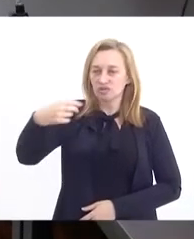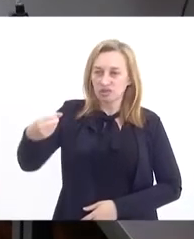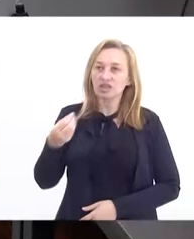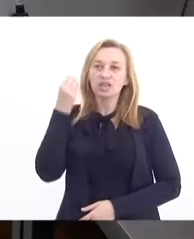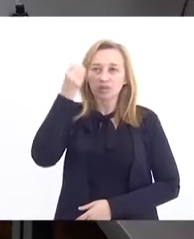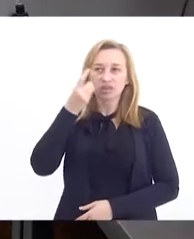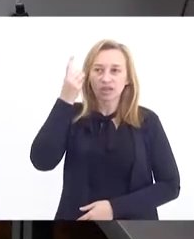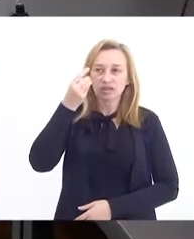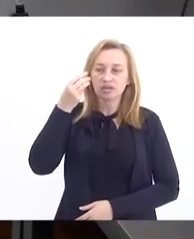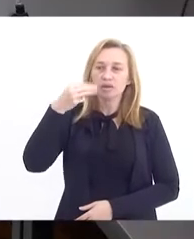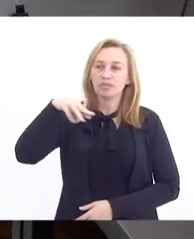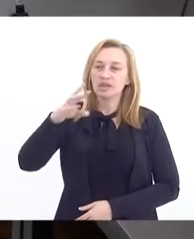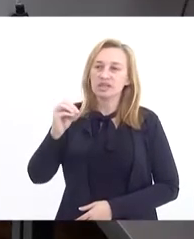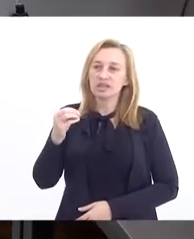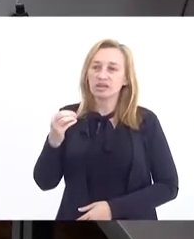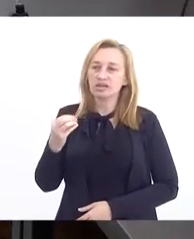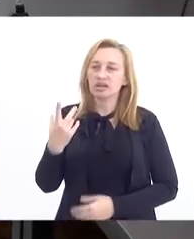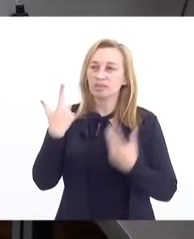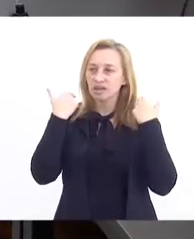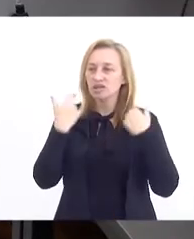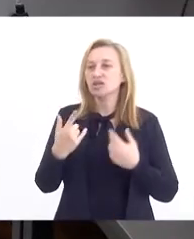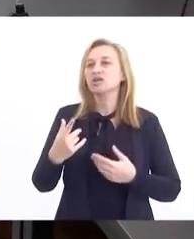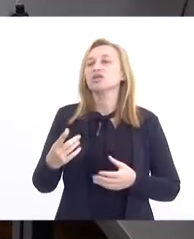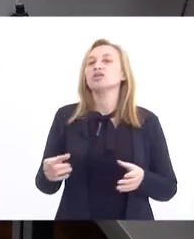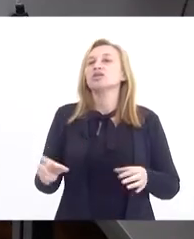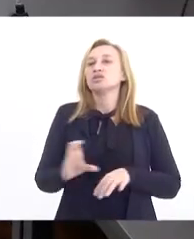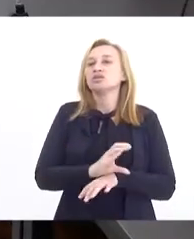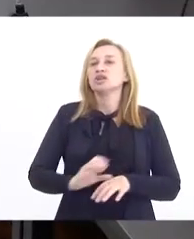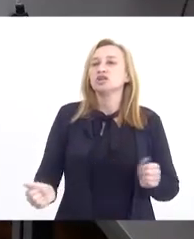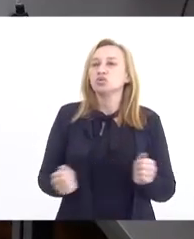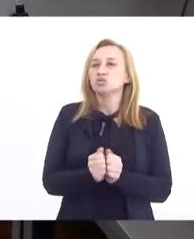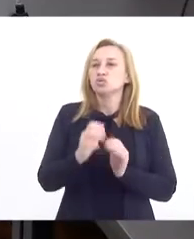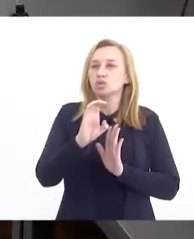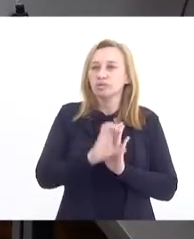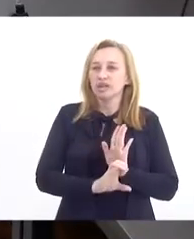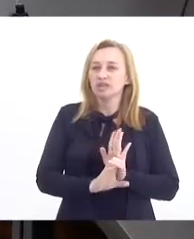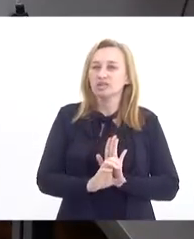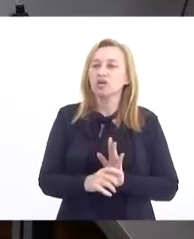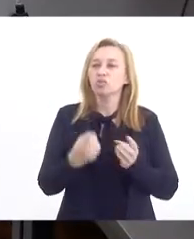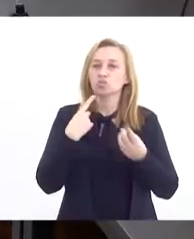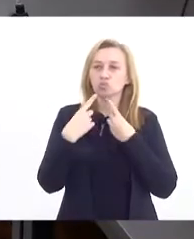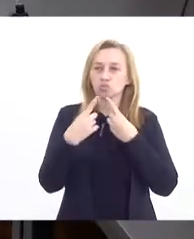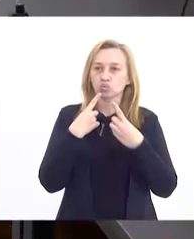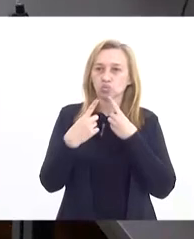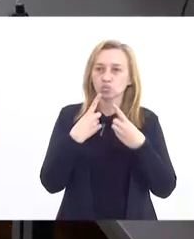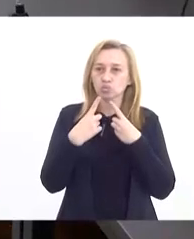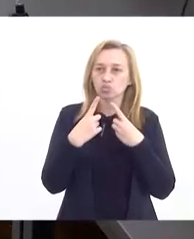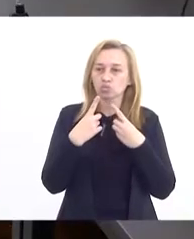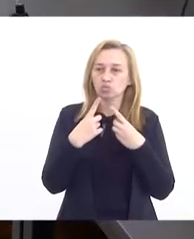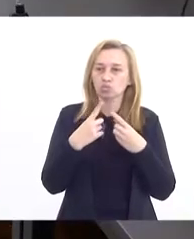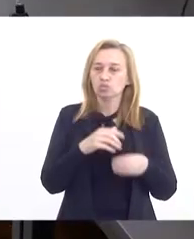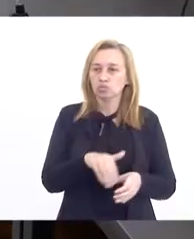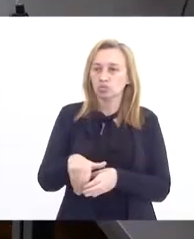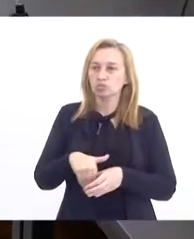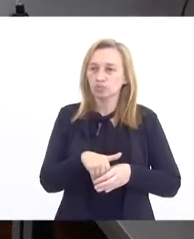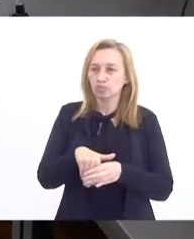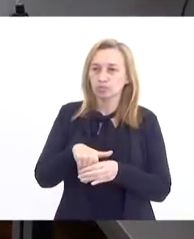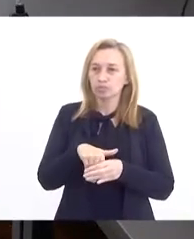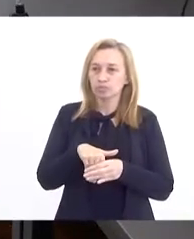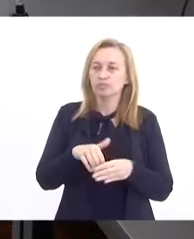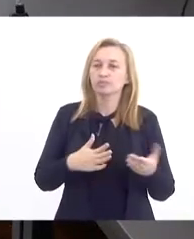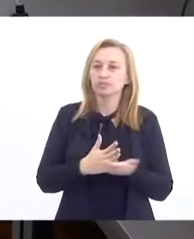Marcelo Cabeleireiro, o parecer é pela constitucionalidade com emendas. Em discussão, em